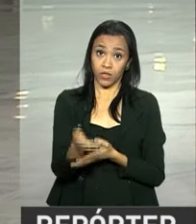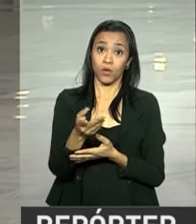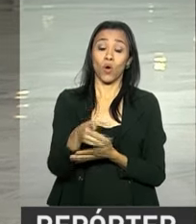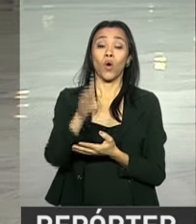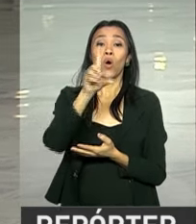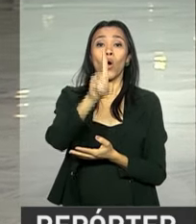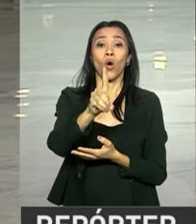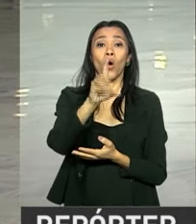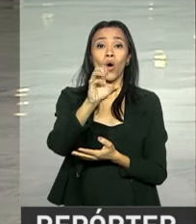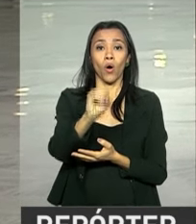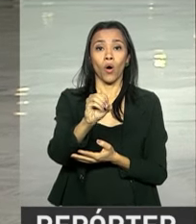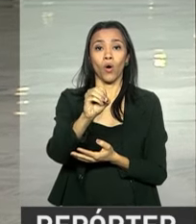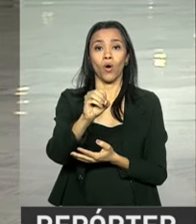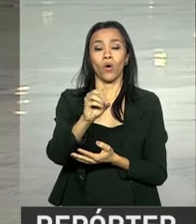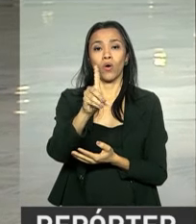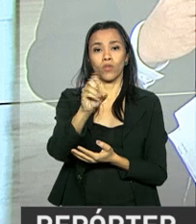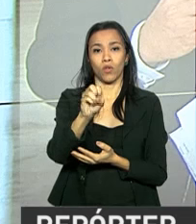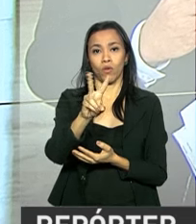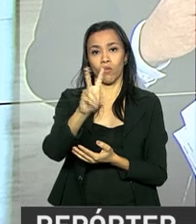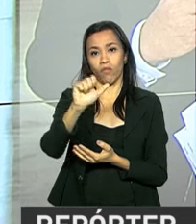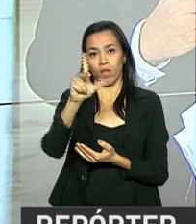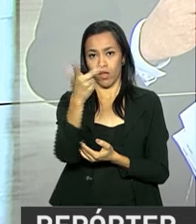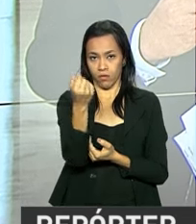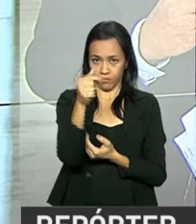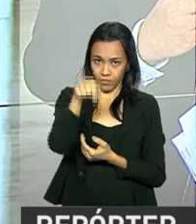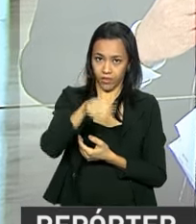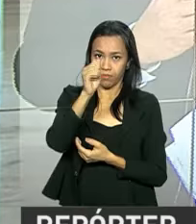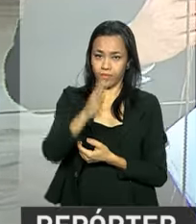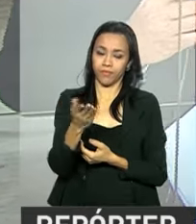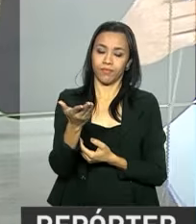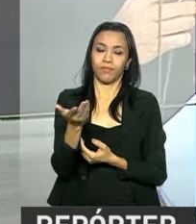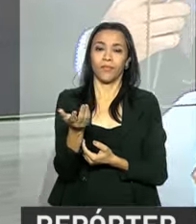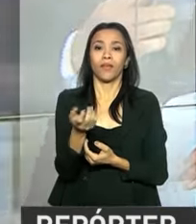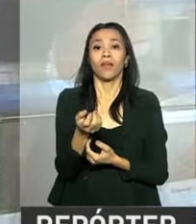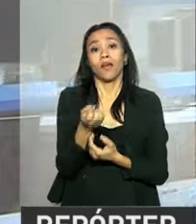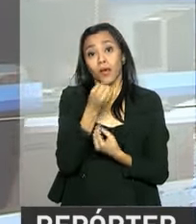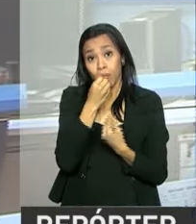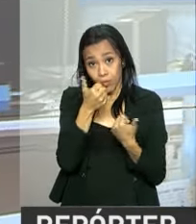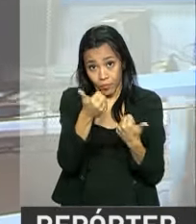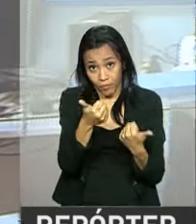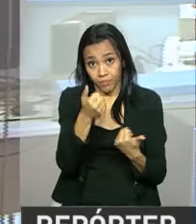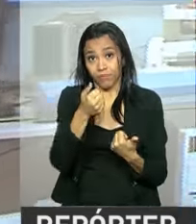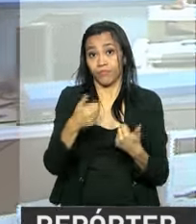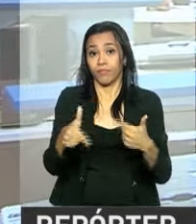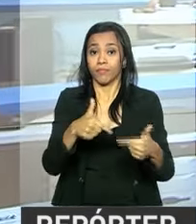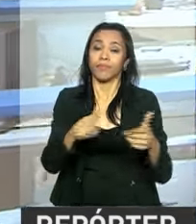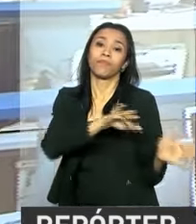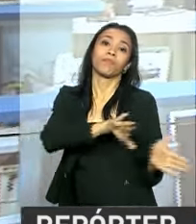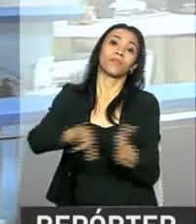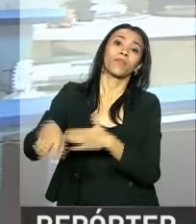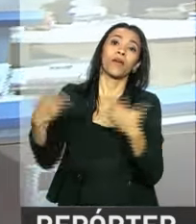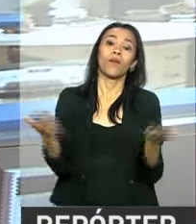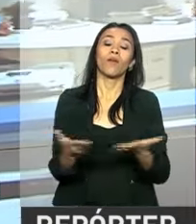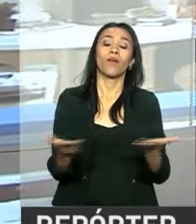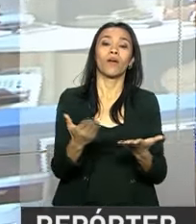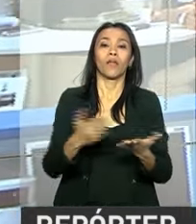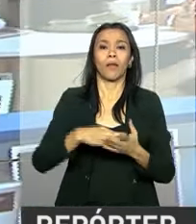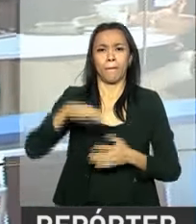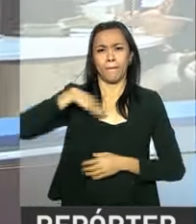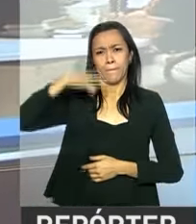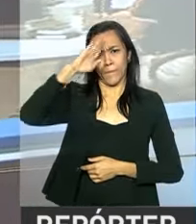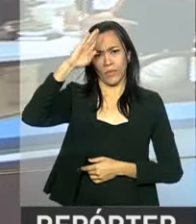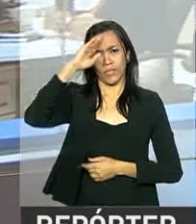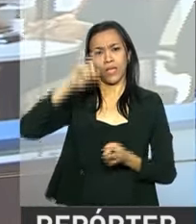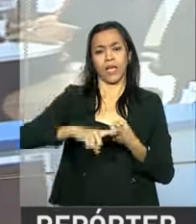no Palácio do Planalto. Leandro, obrigado, Nei. Bom trabalho. E agora a gente vai falar de segurança. Policiais militares e bombeiros